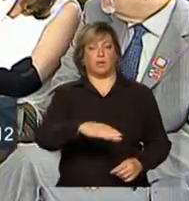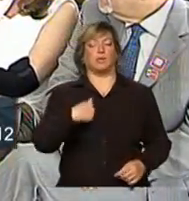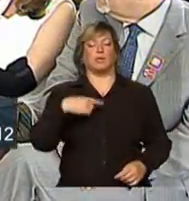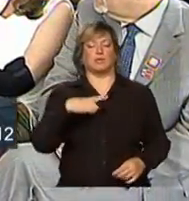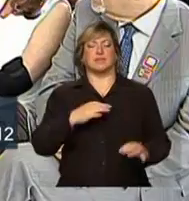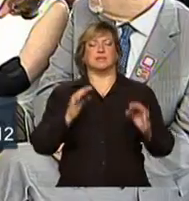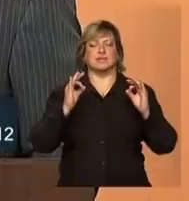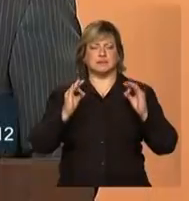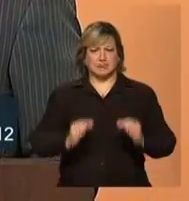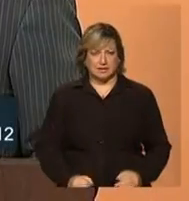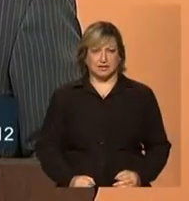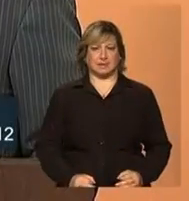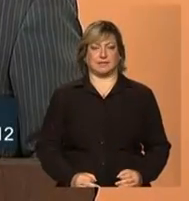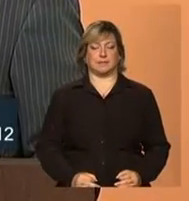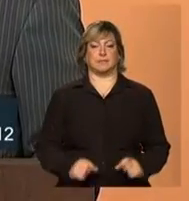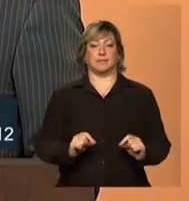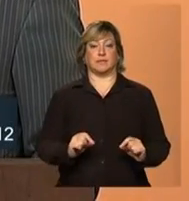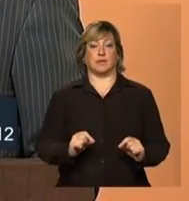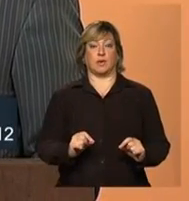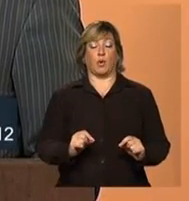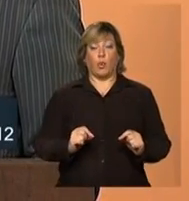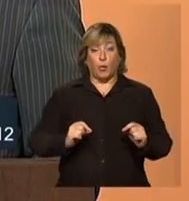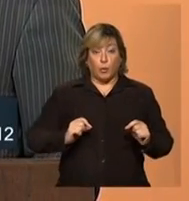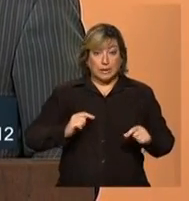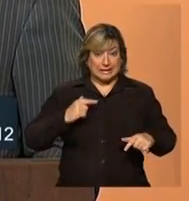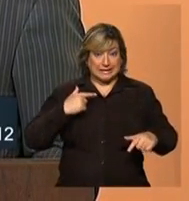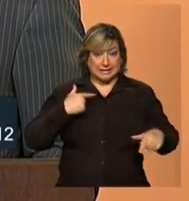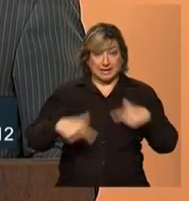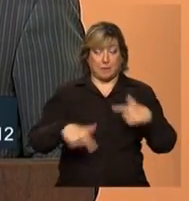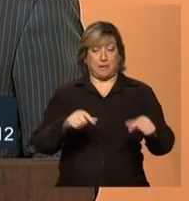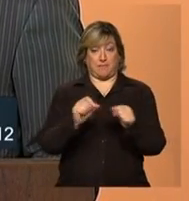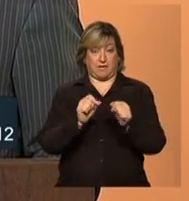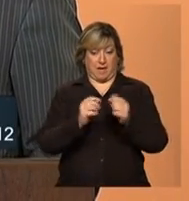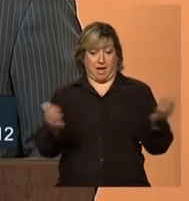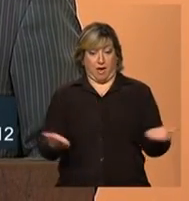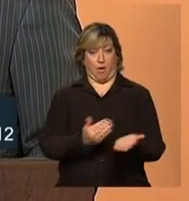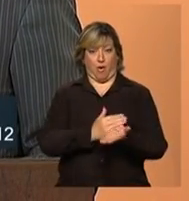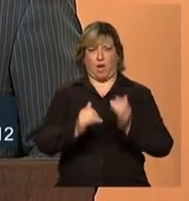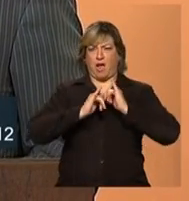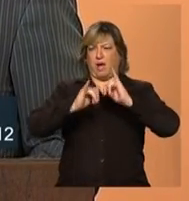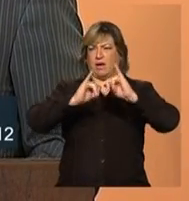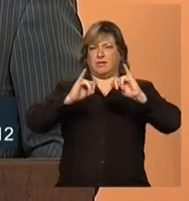tenho certeza que a mobilização que estamos lançando a partir de hoje,